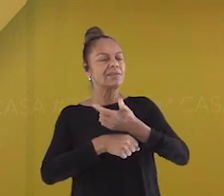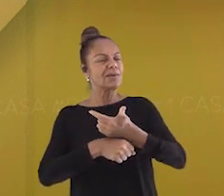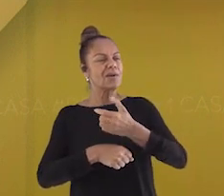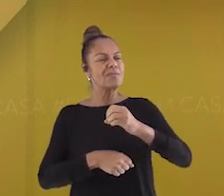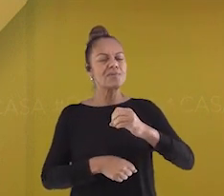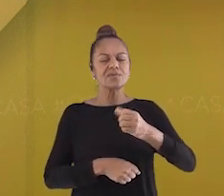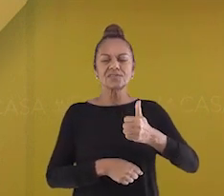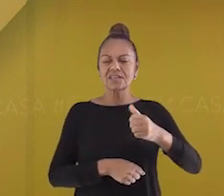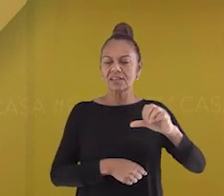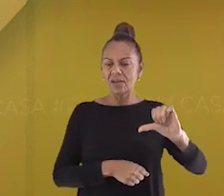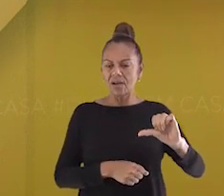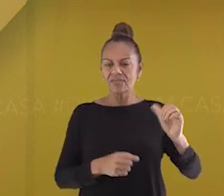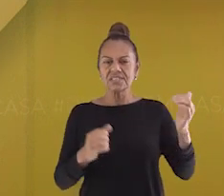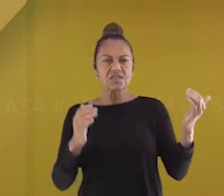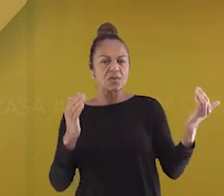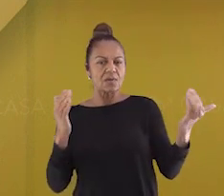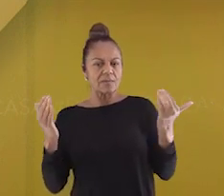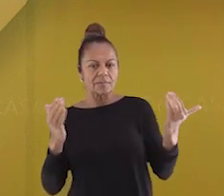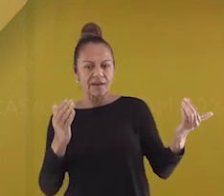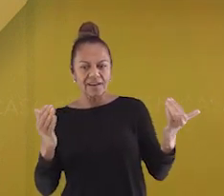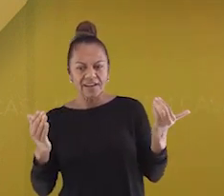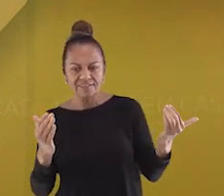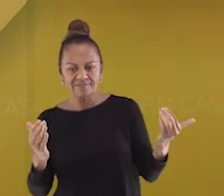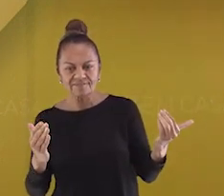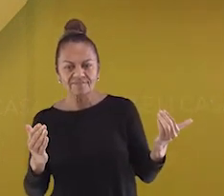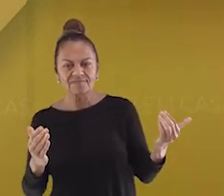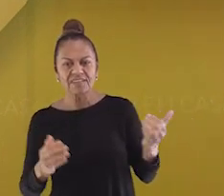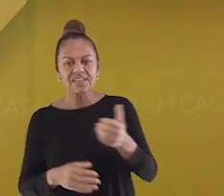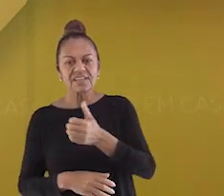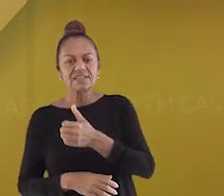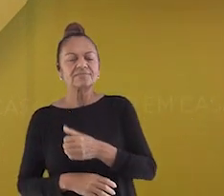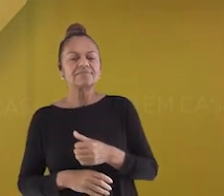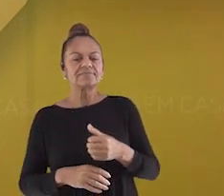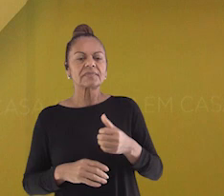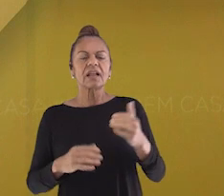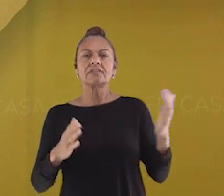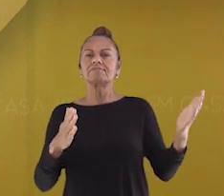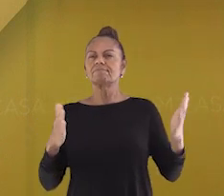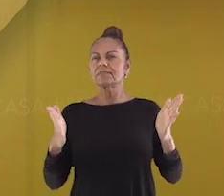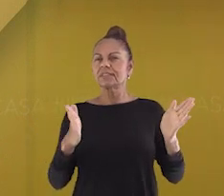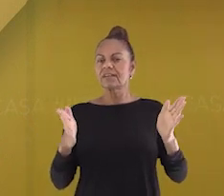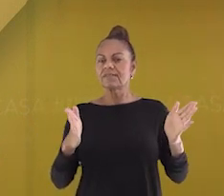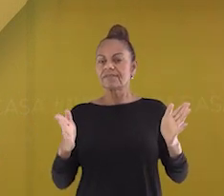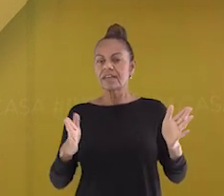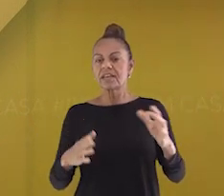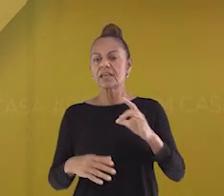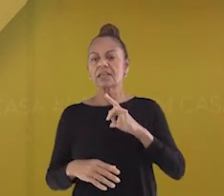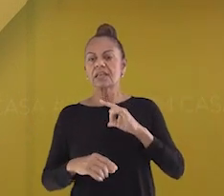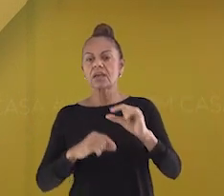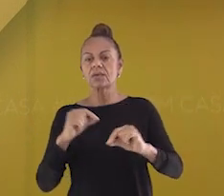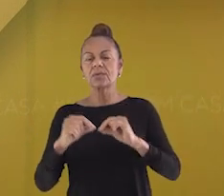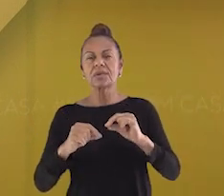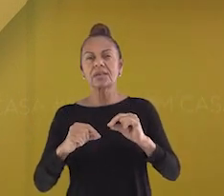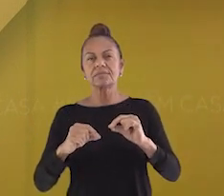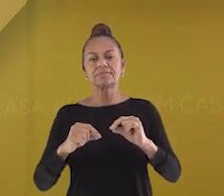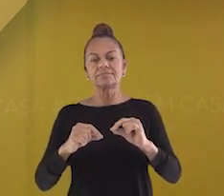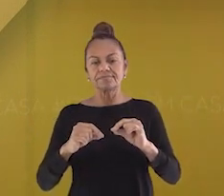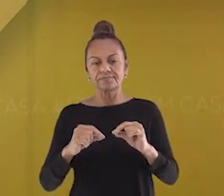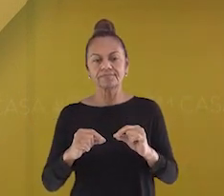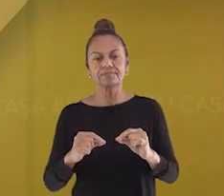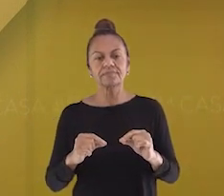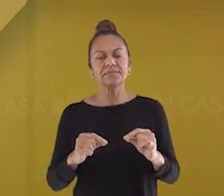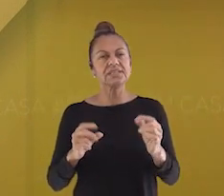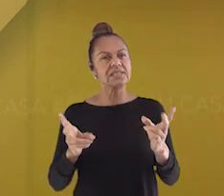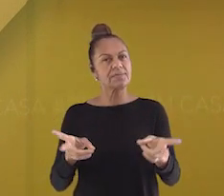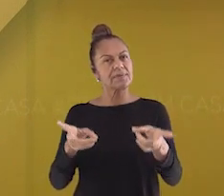2019 tínhamos 106 milhões de pessoas na PEA. Já em 2020,